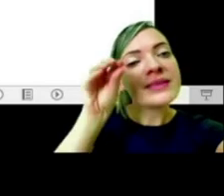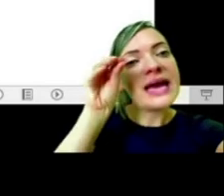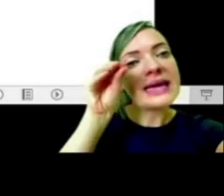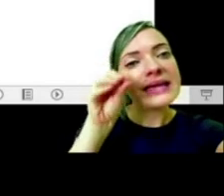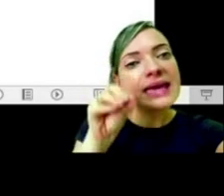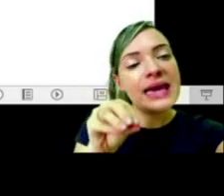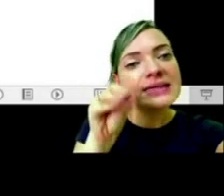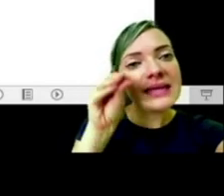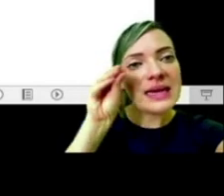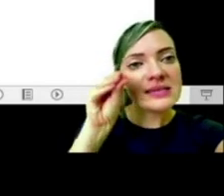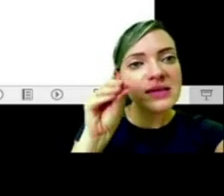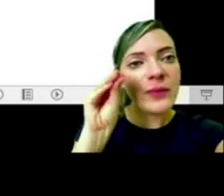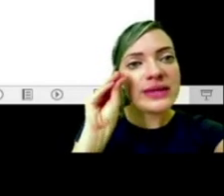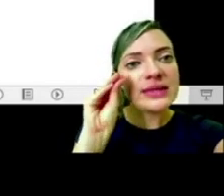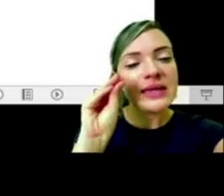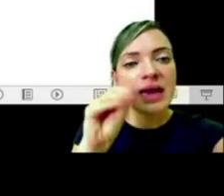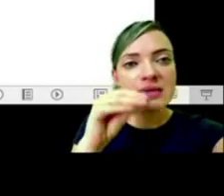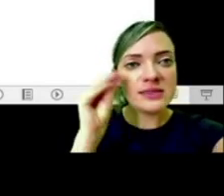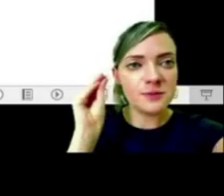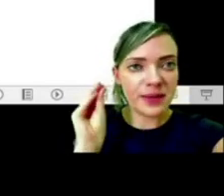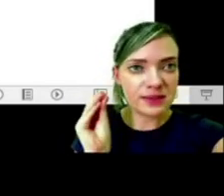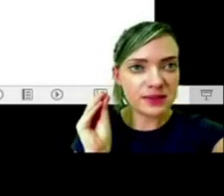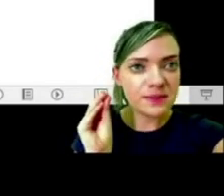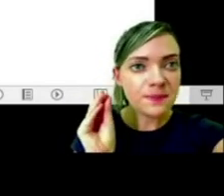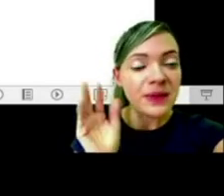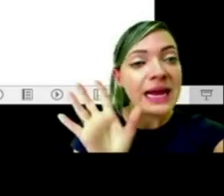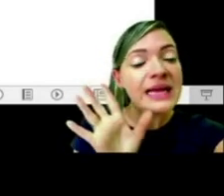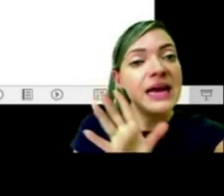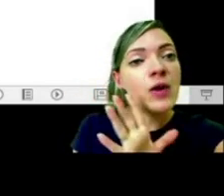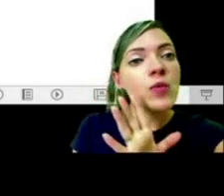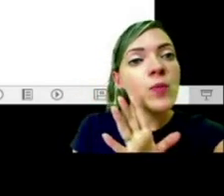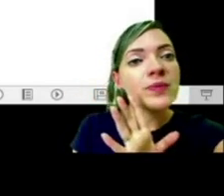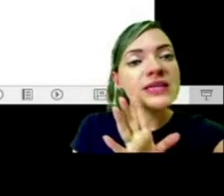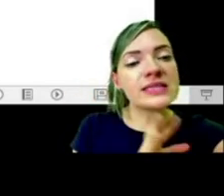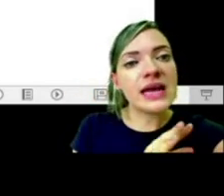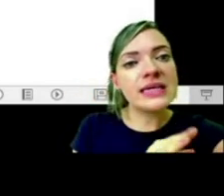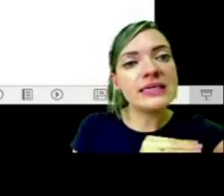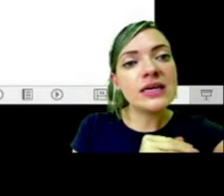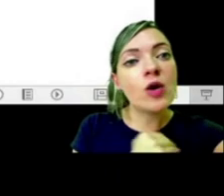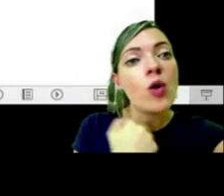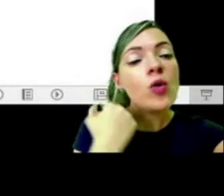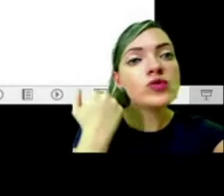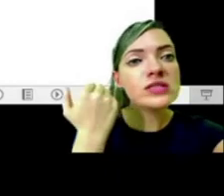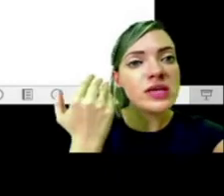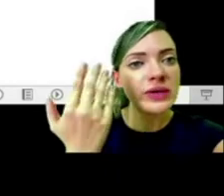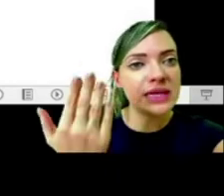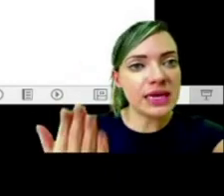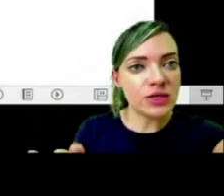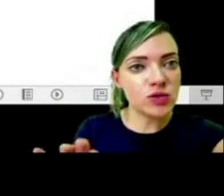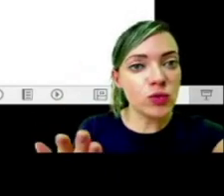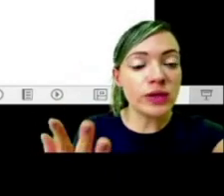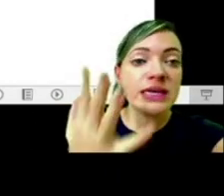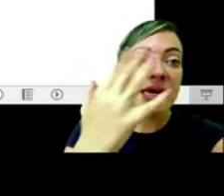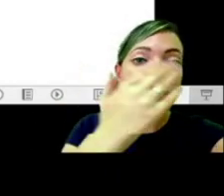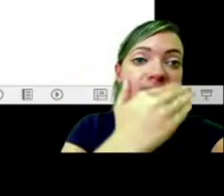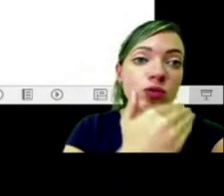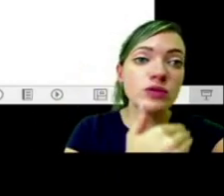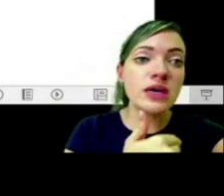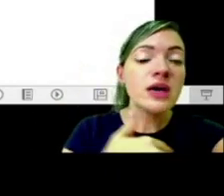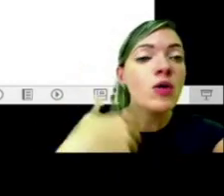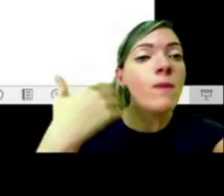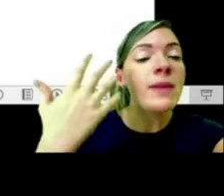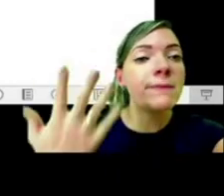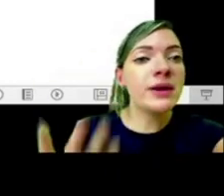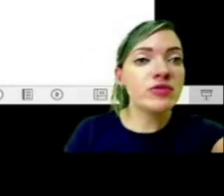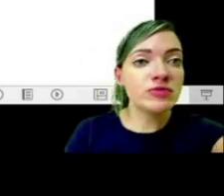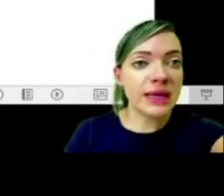dentro daquela interação entre as espécies. Cada um está ali com o seu endereço e ele